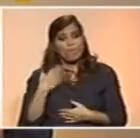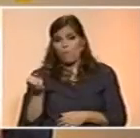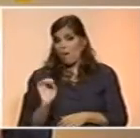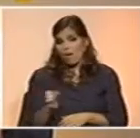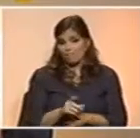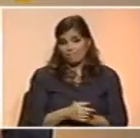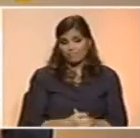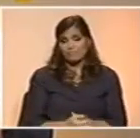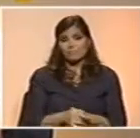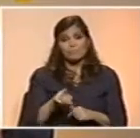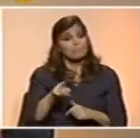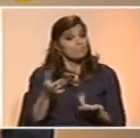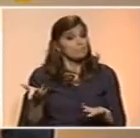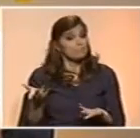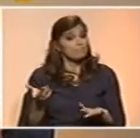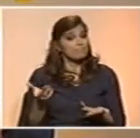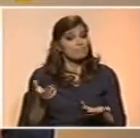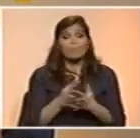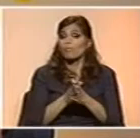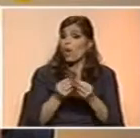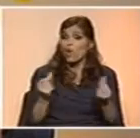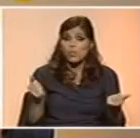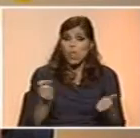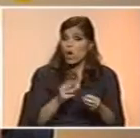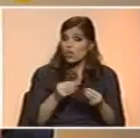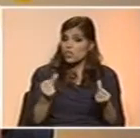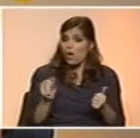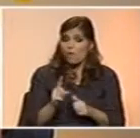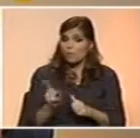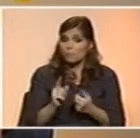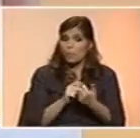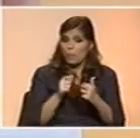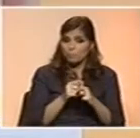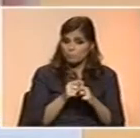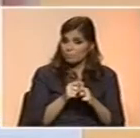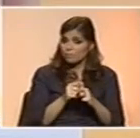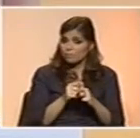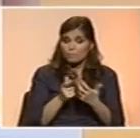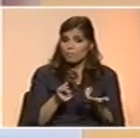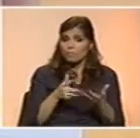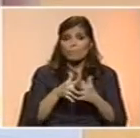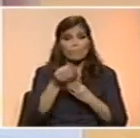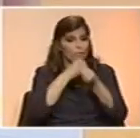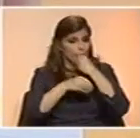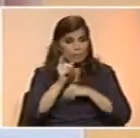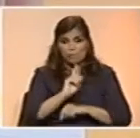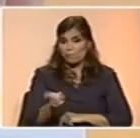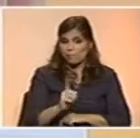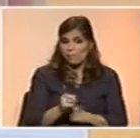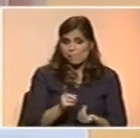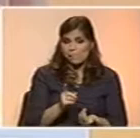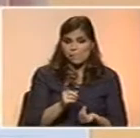saudável. Pois, portanto, não resolvem não resolvem os seus problemas através da alimentação